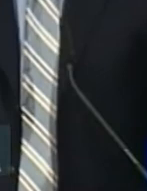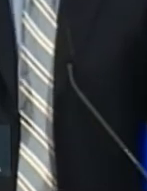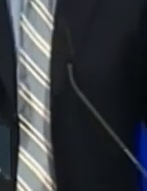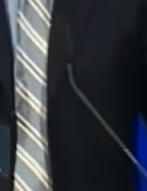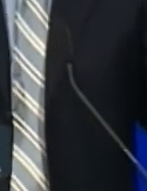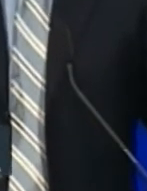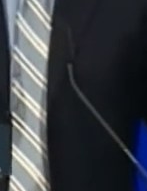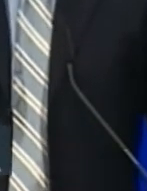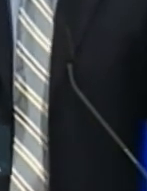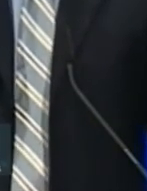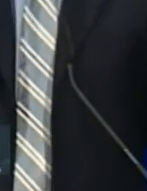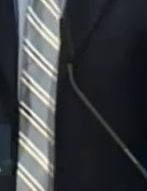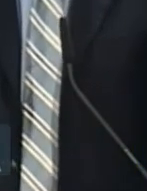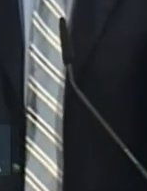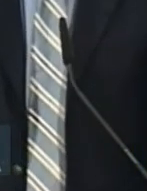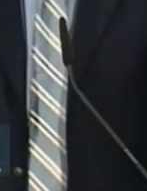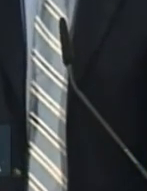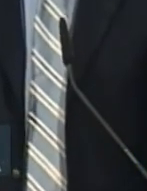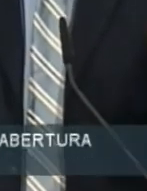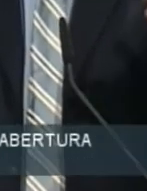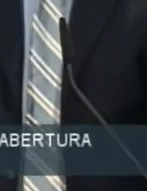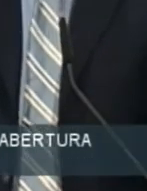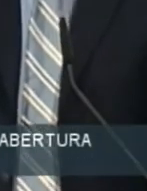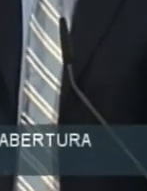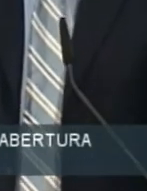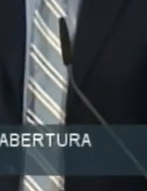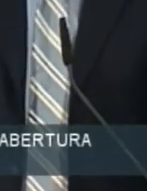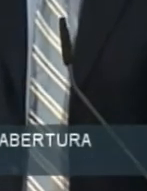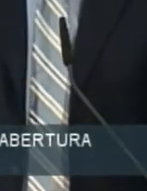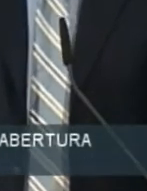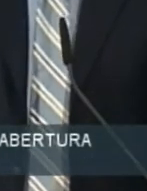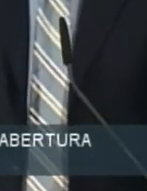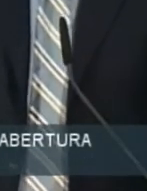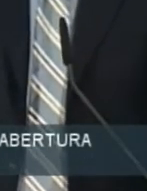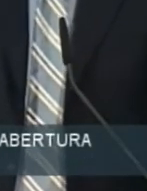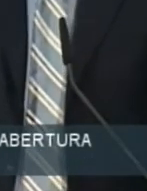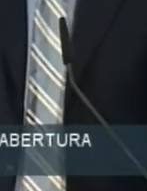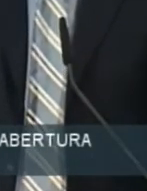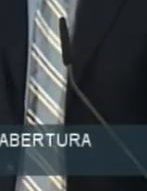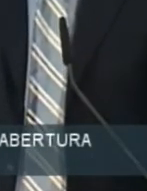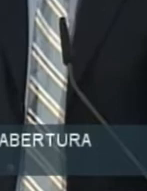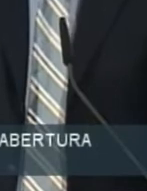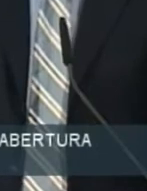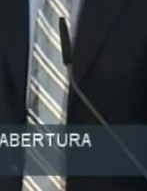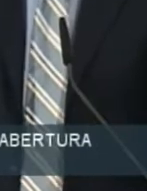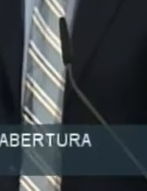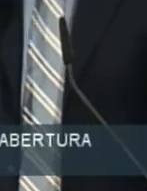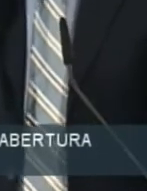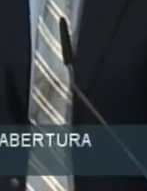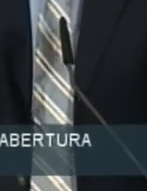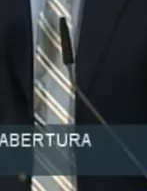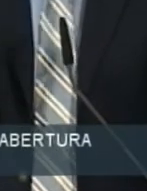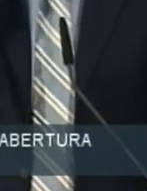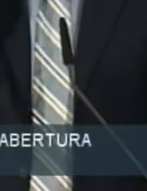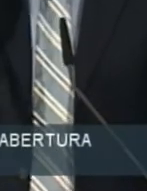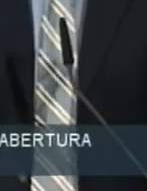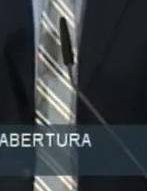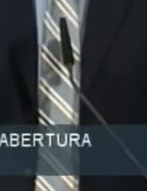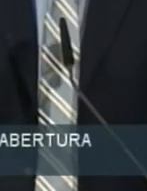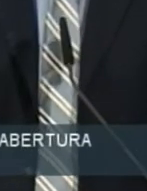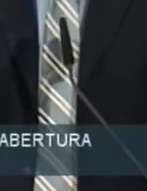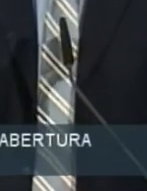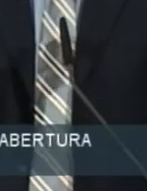custava $400 será vendido por 20. Pessoas que vivem com $1 por